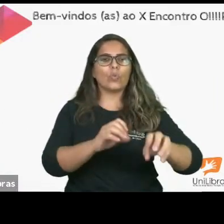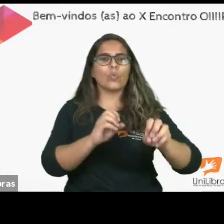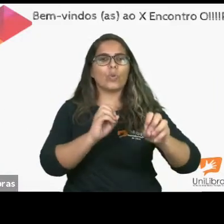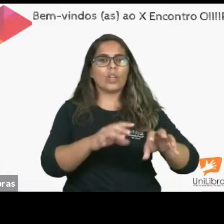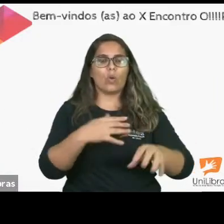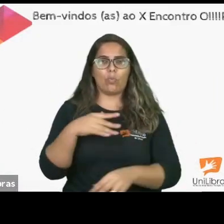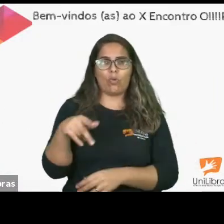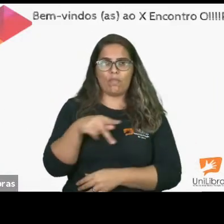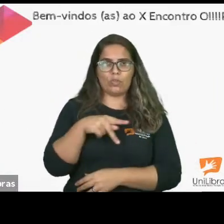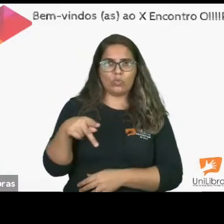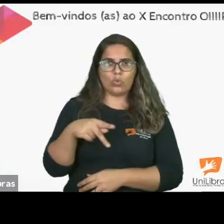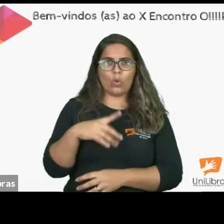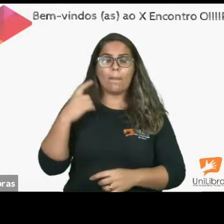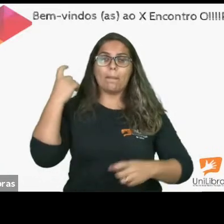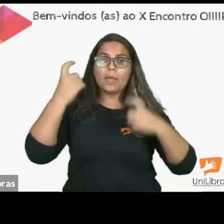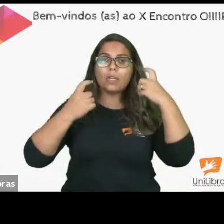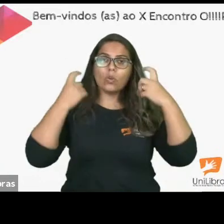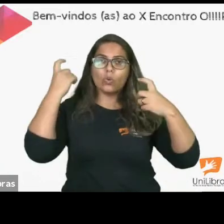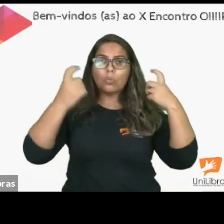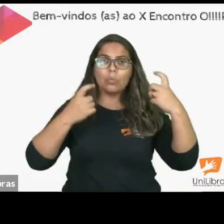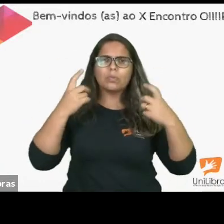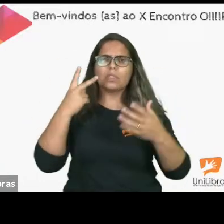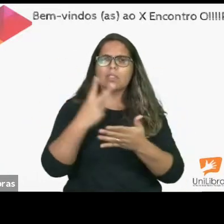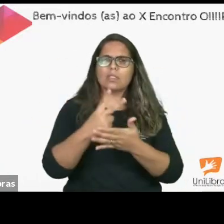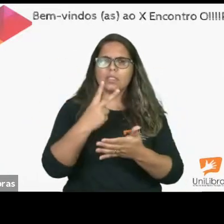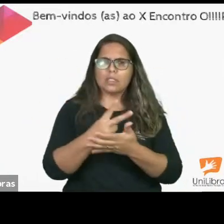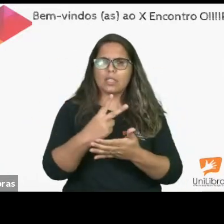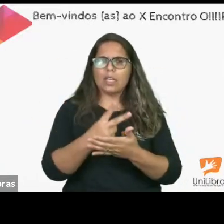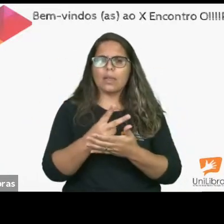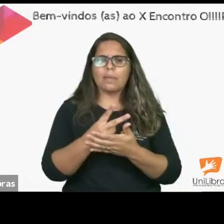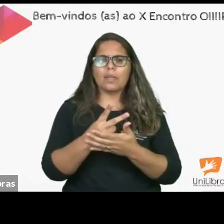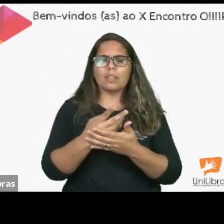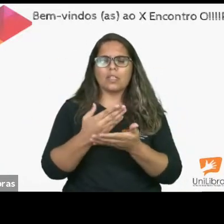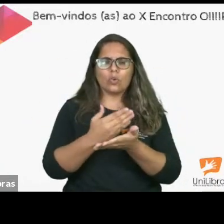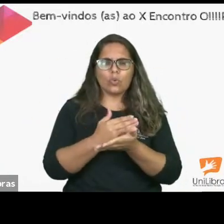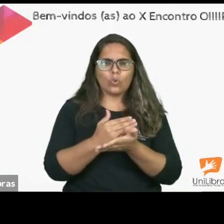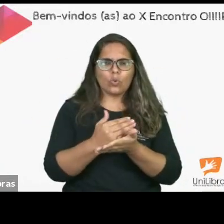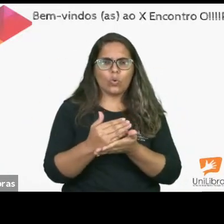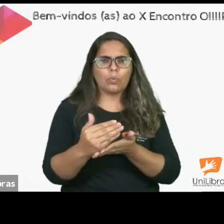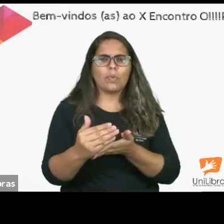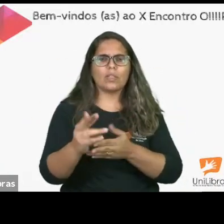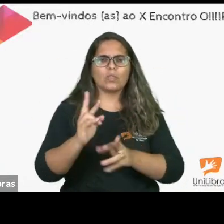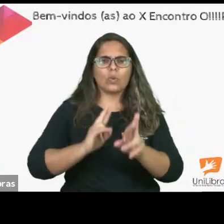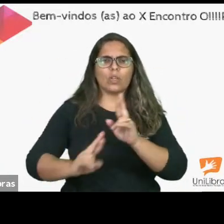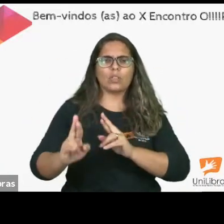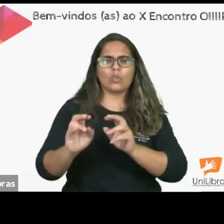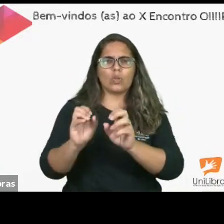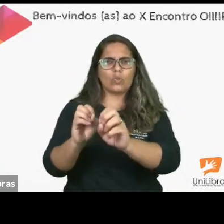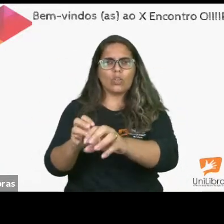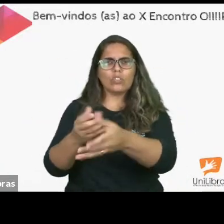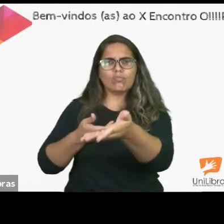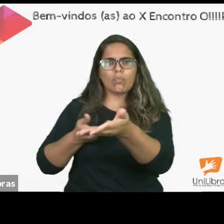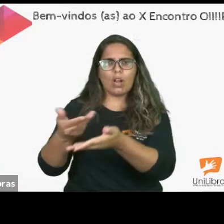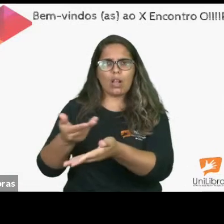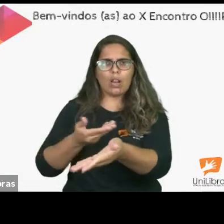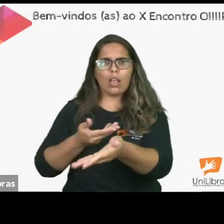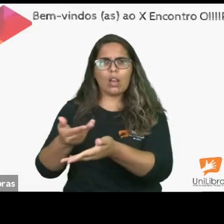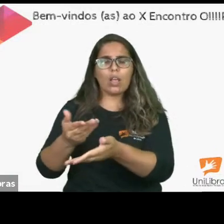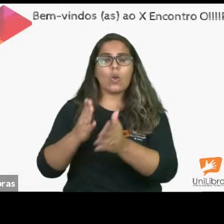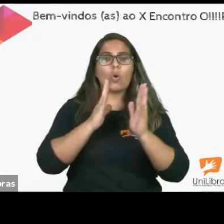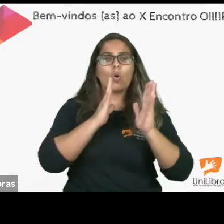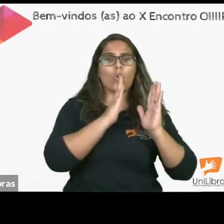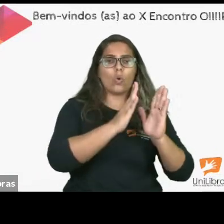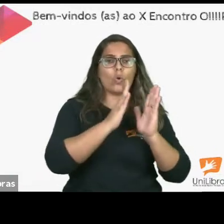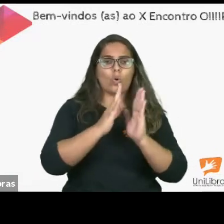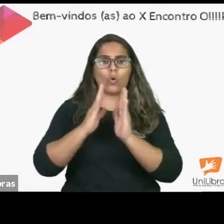professor preocupado, tem sempre de começar numa relação educativa coordenando a